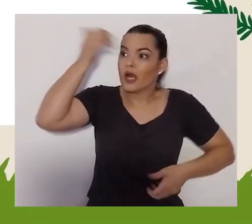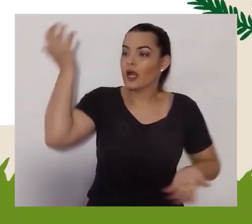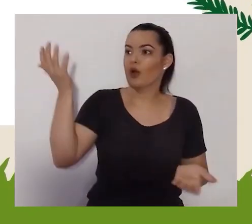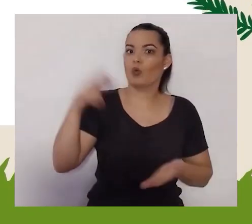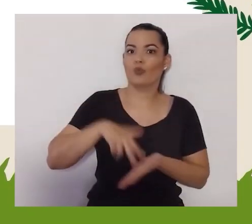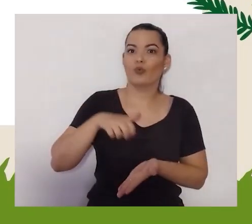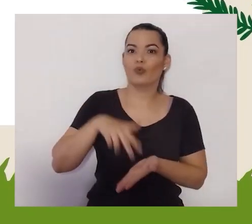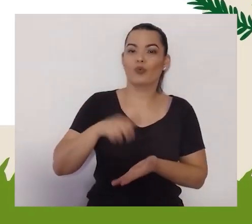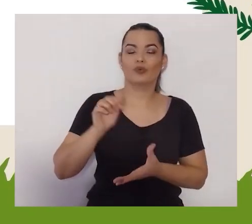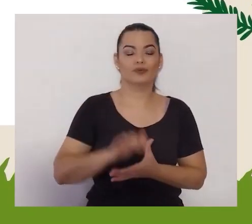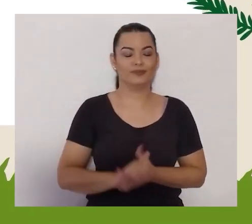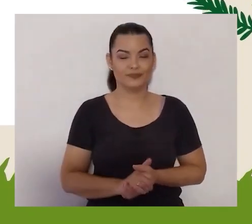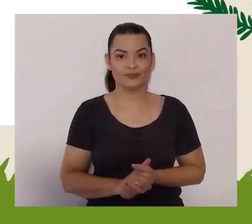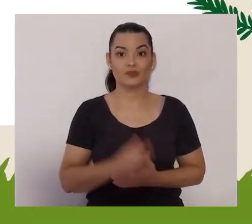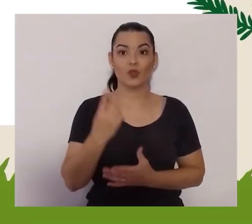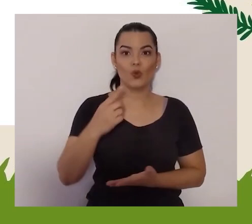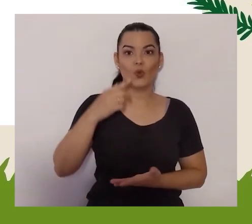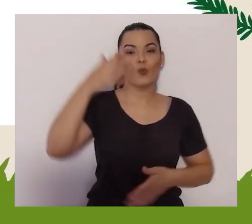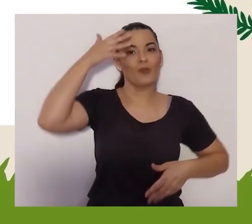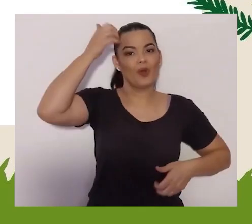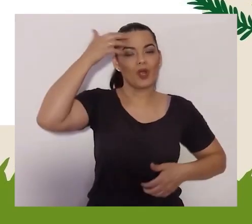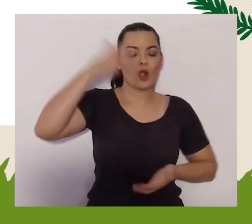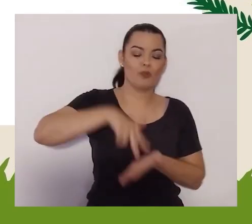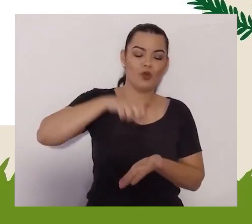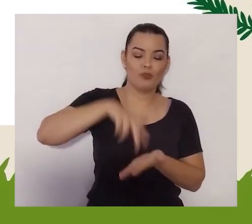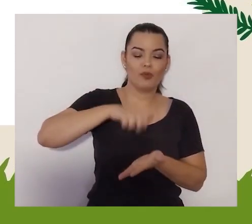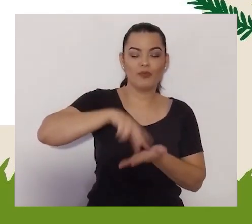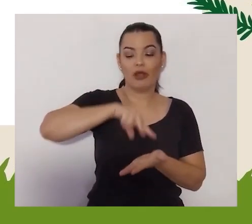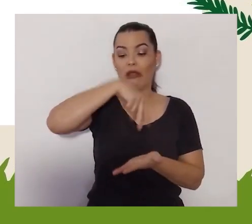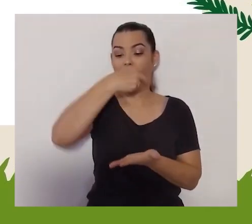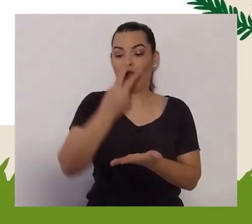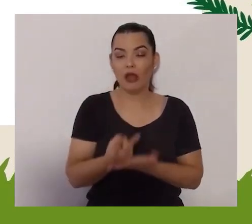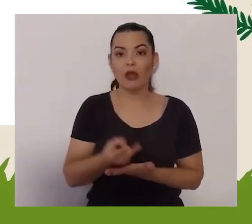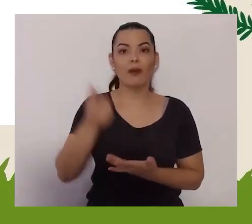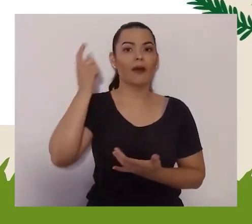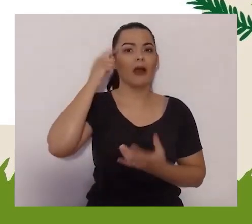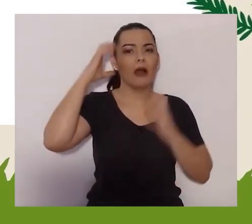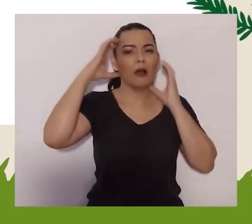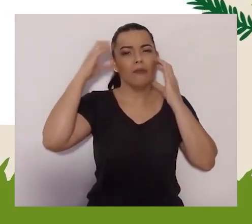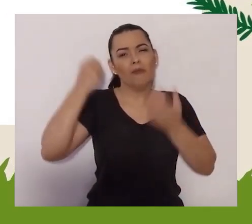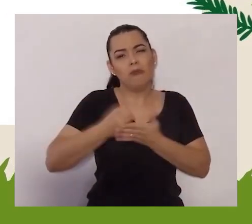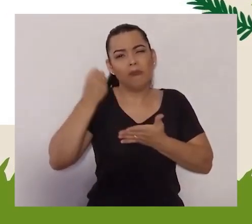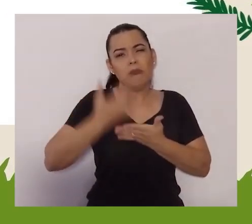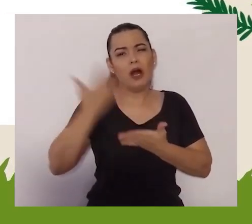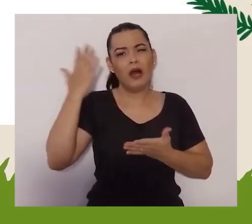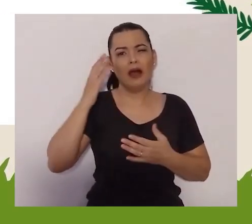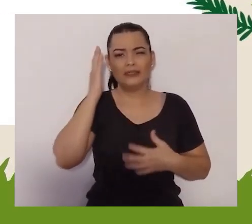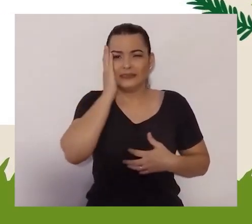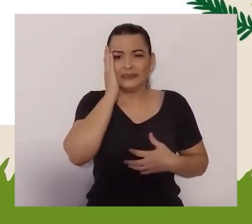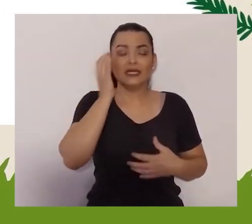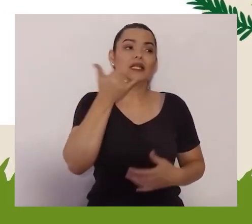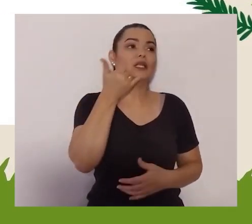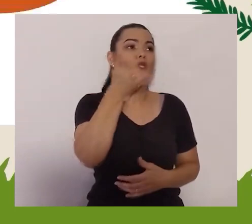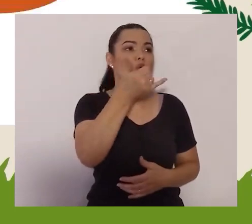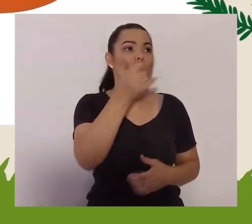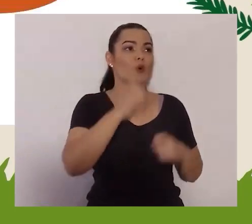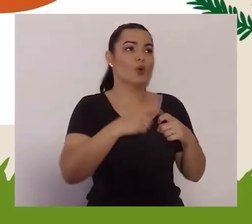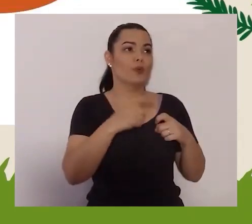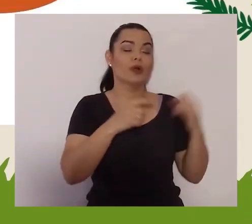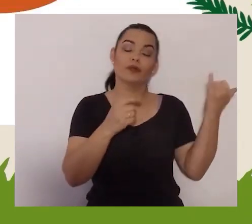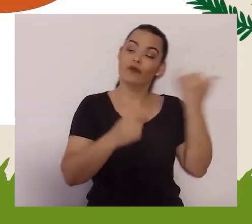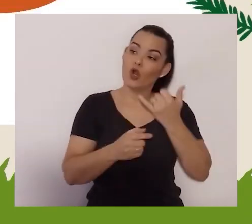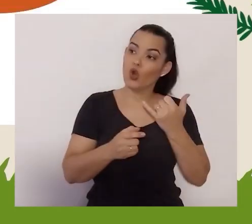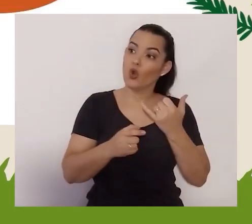macaquinho pulando numa cama e caiu com a cabeça no chão. A mamãe ligou para o médico e ele disse: nada